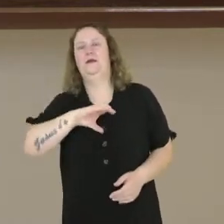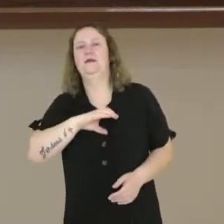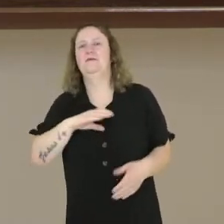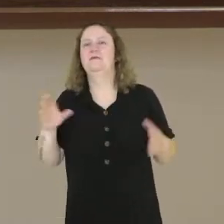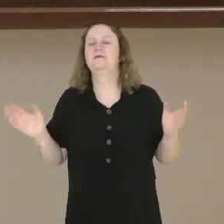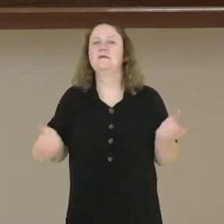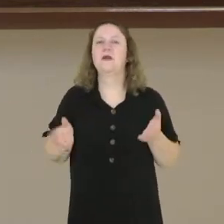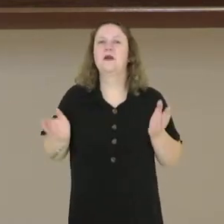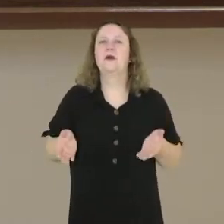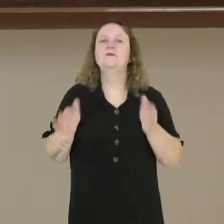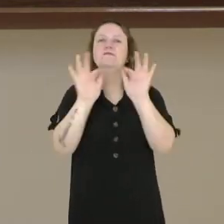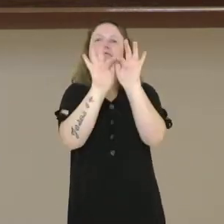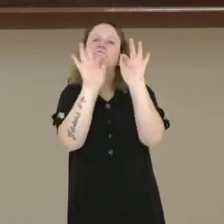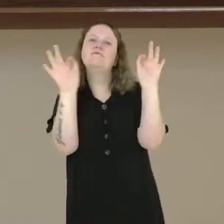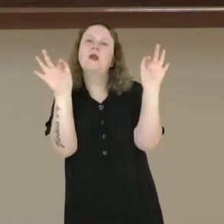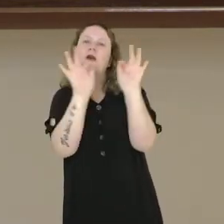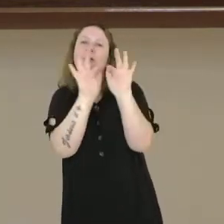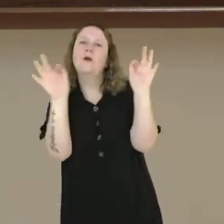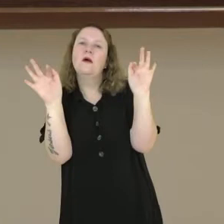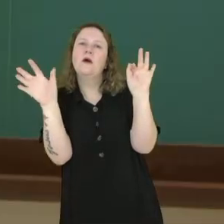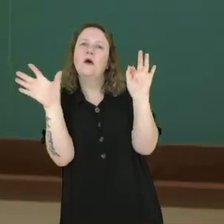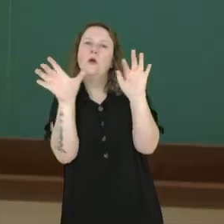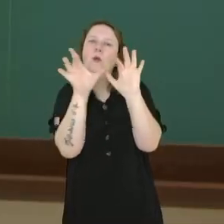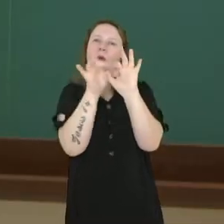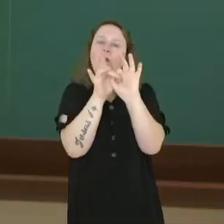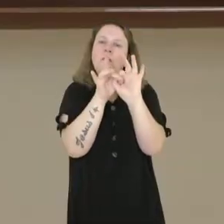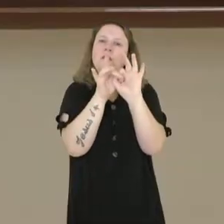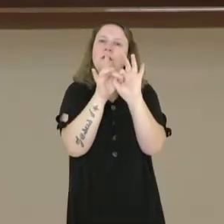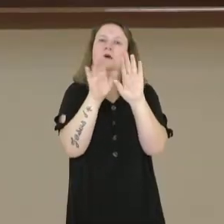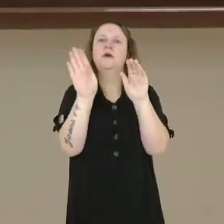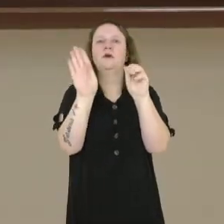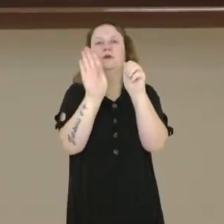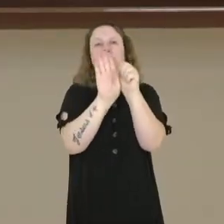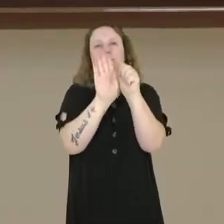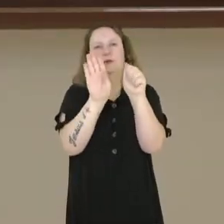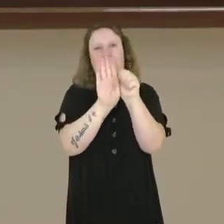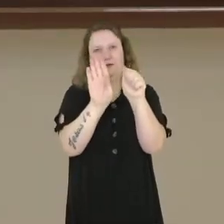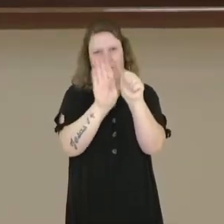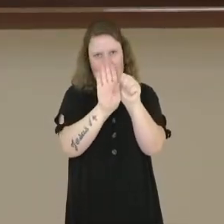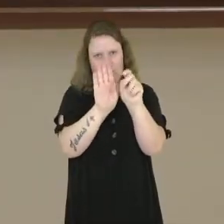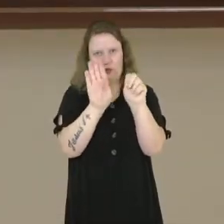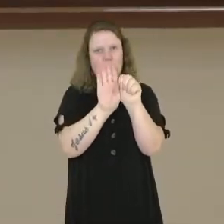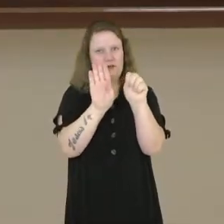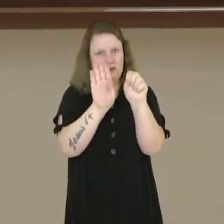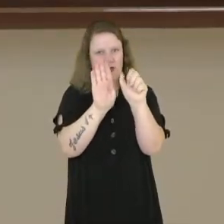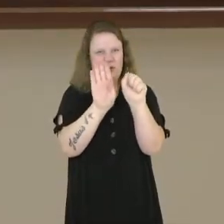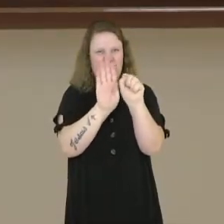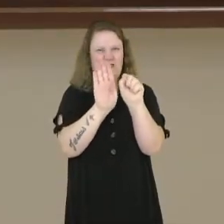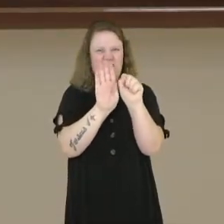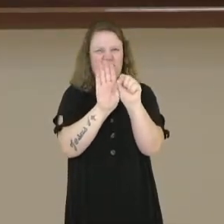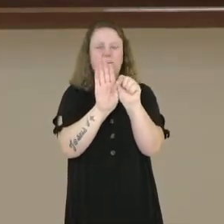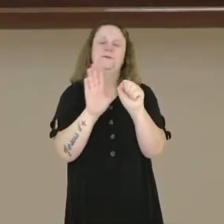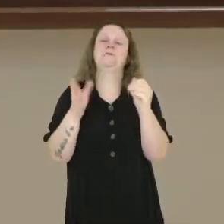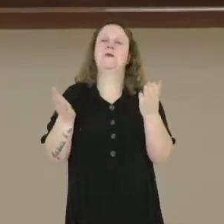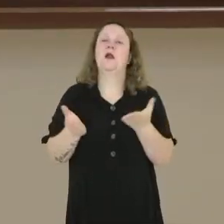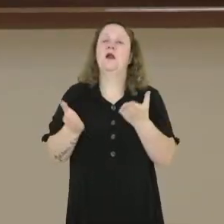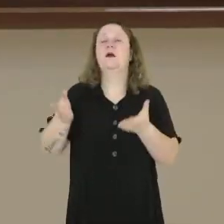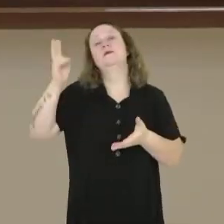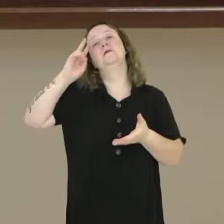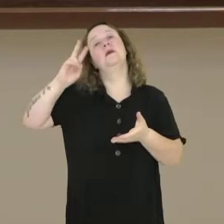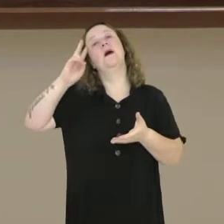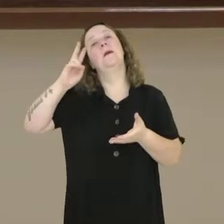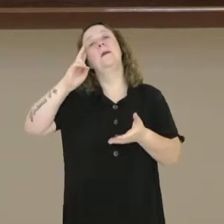as orações subordinadas substantivas, mas antes disso, vamos relembrar algumas classes gramaticais, como valor